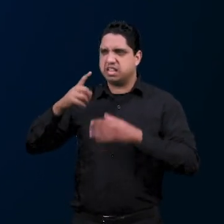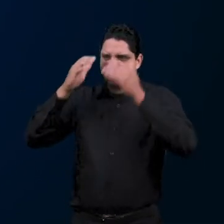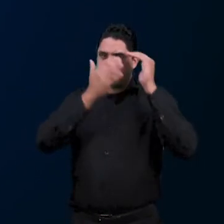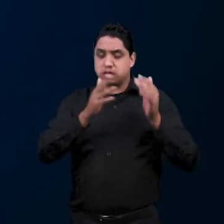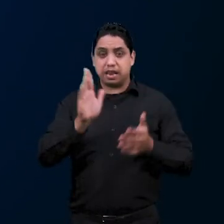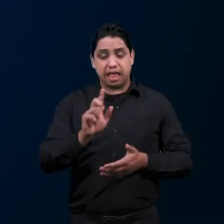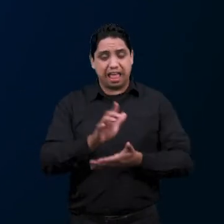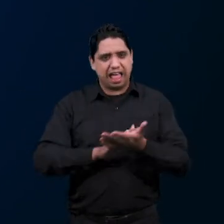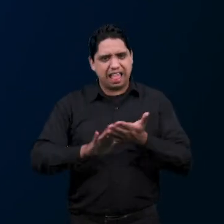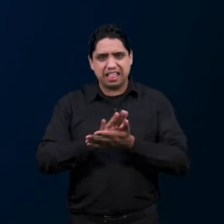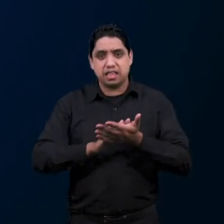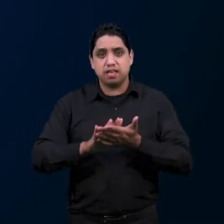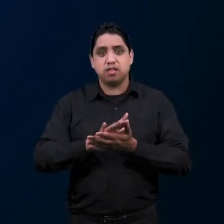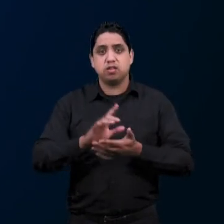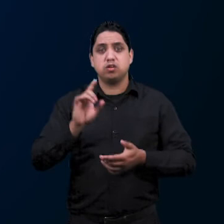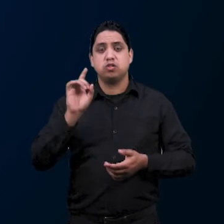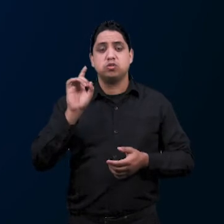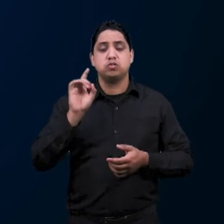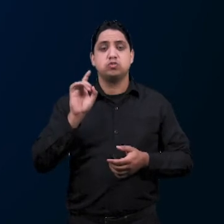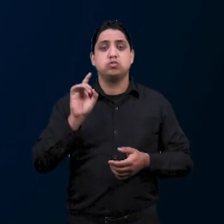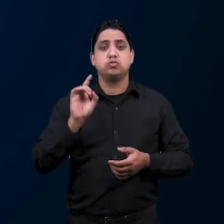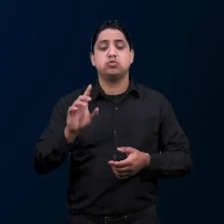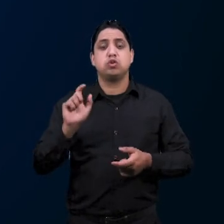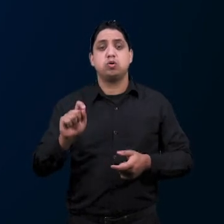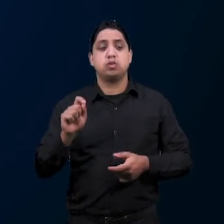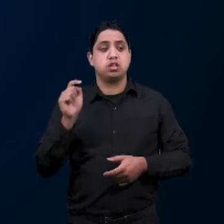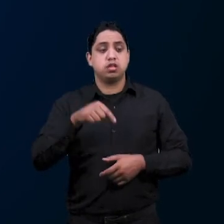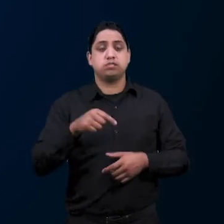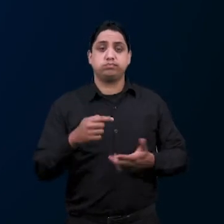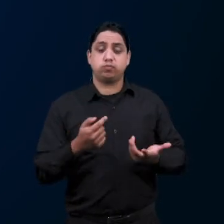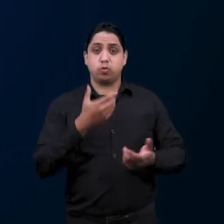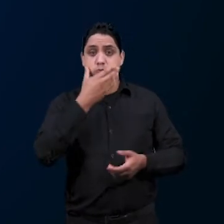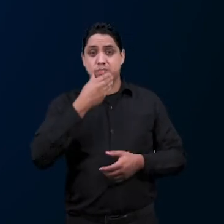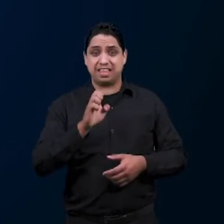de sua vida, senão só no caso de Urias, o heteu.